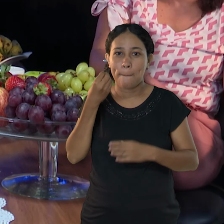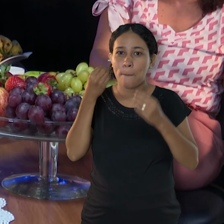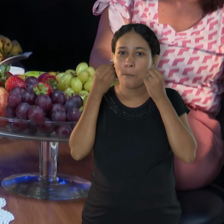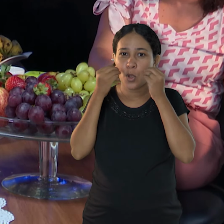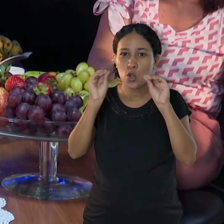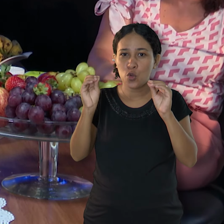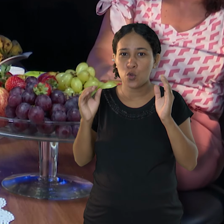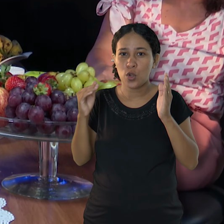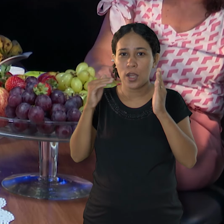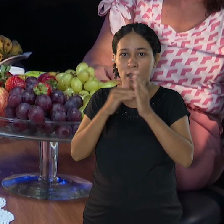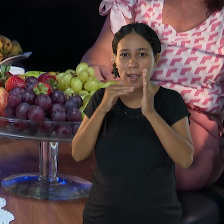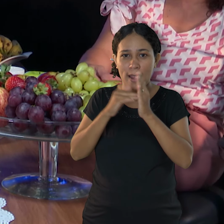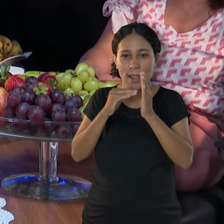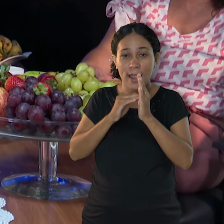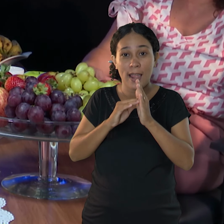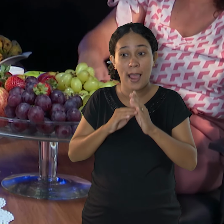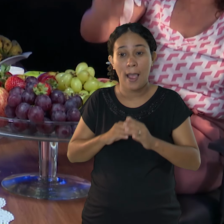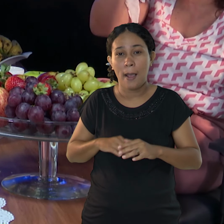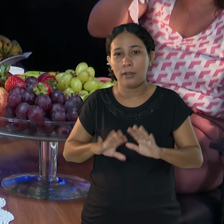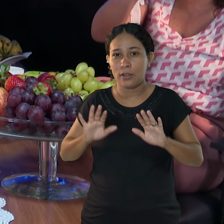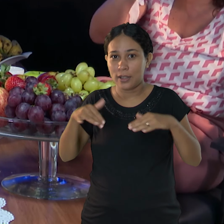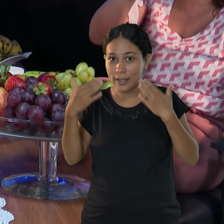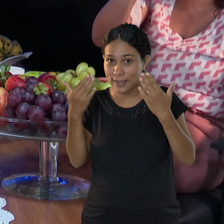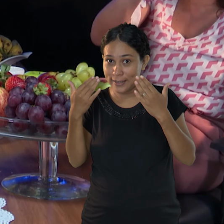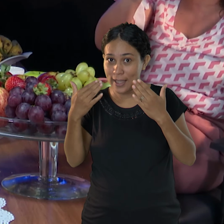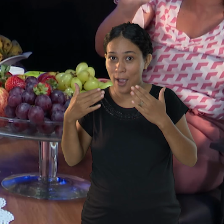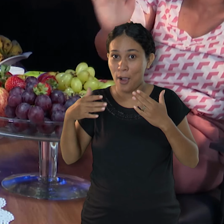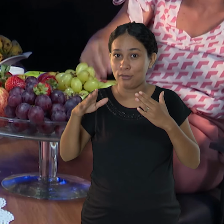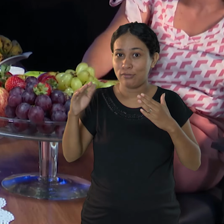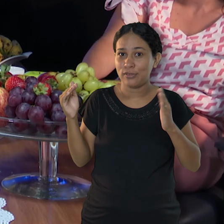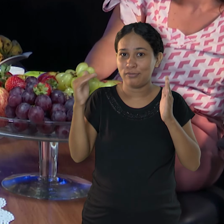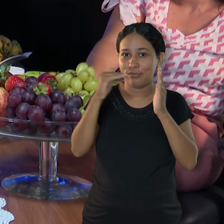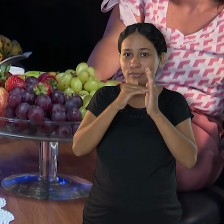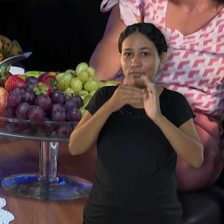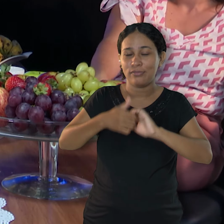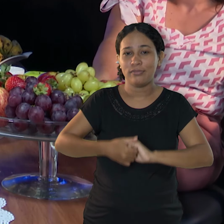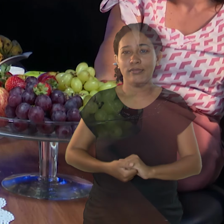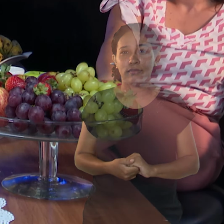gente. Até o próximo podcast. Não perde a próxima edição, tá bom? Tchau. Tchau.